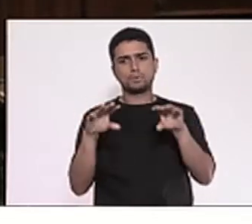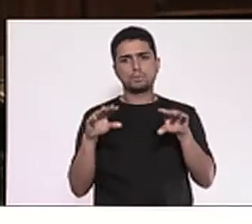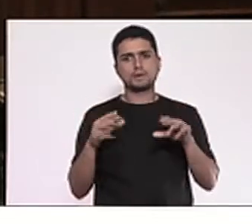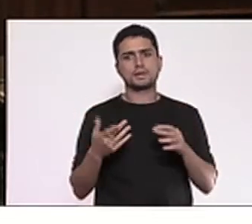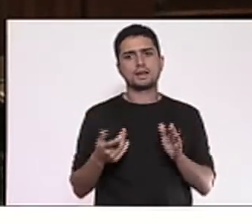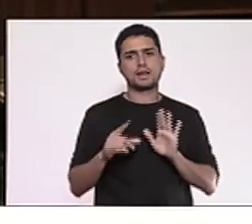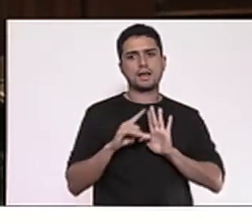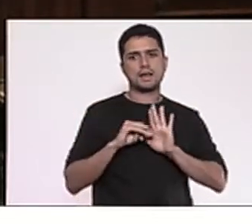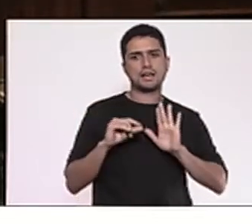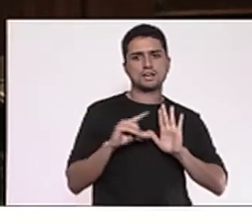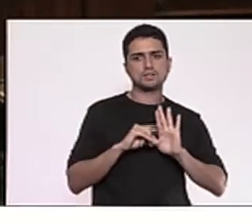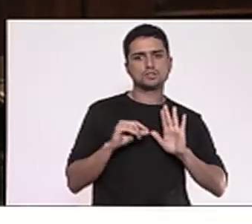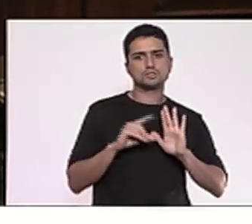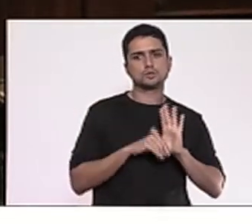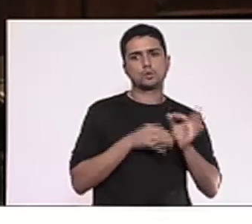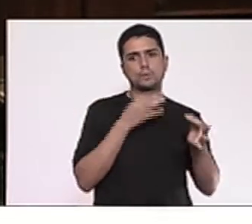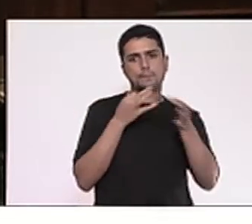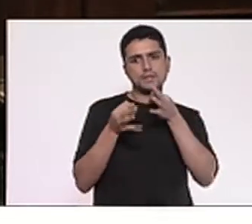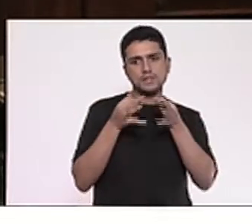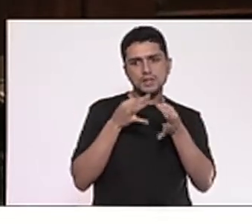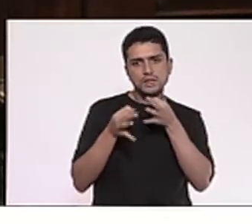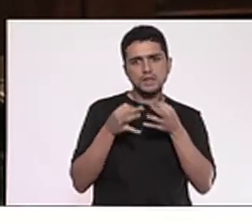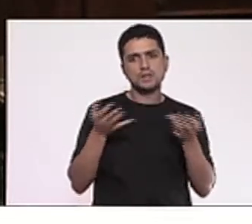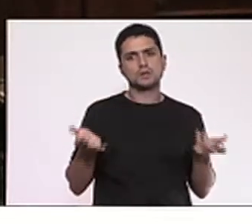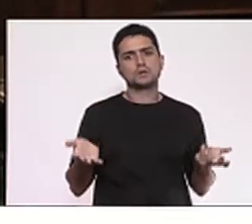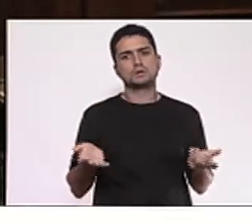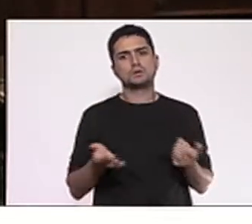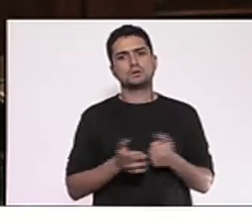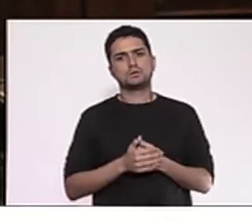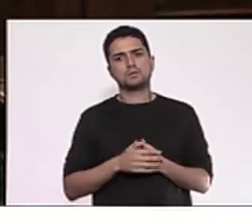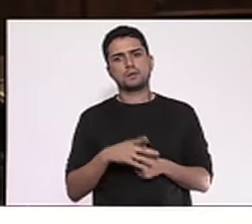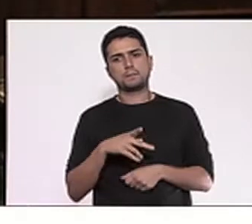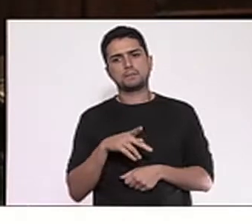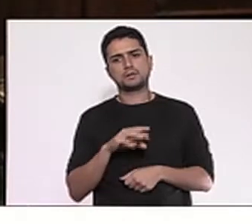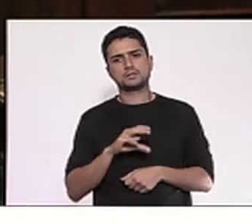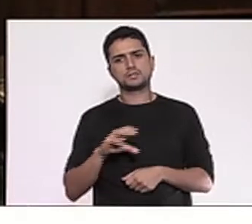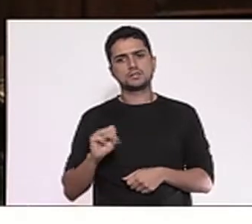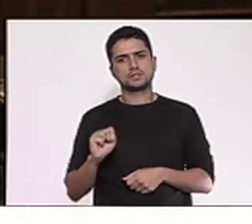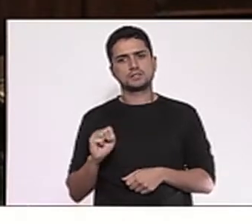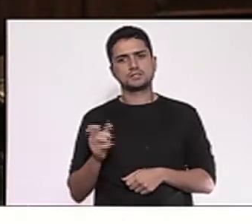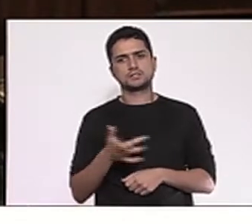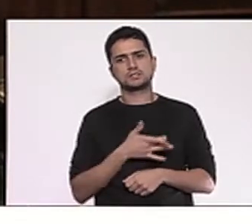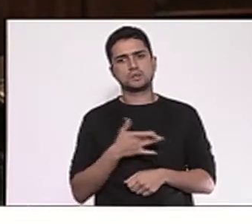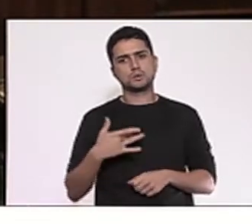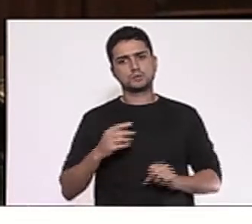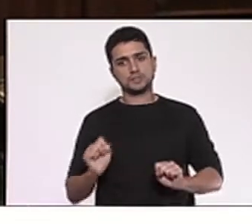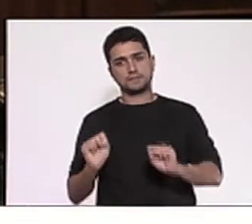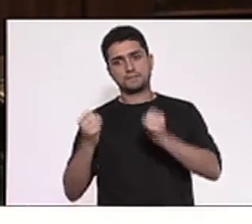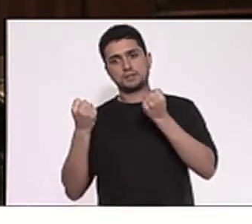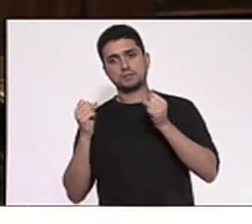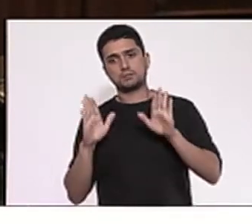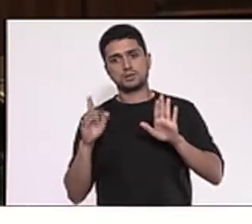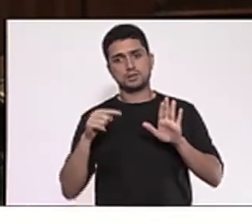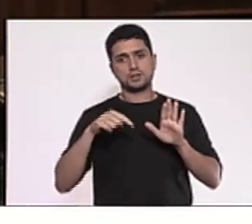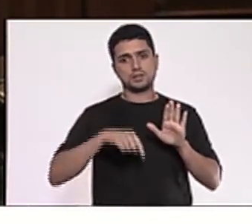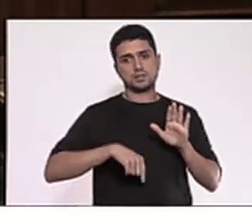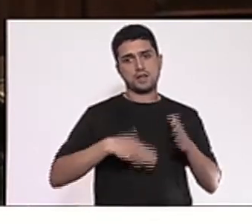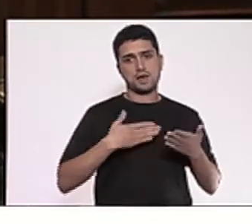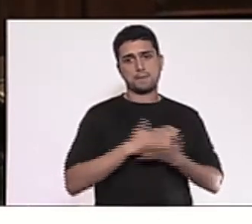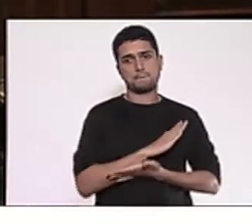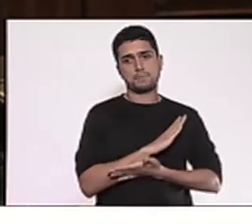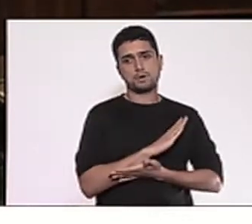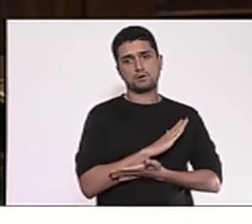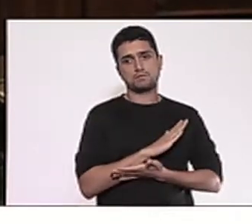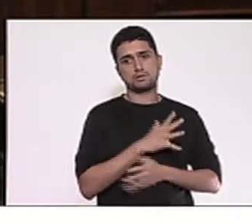de reuniões e defender, por exemplo, o PCCS da saúde e vir aqui aprovar as contas de um